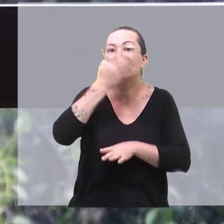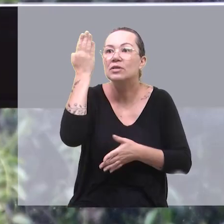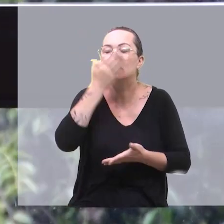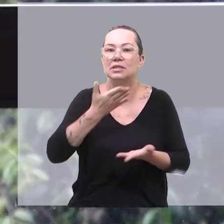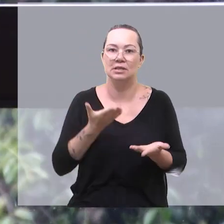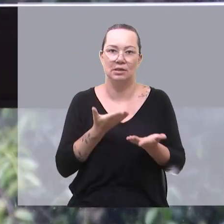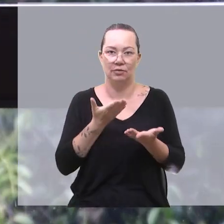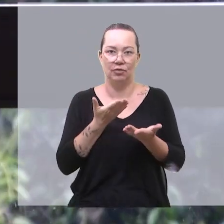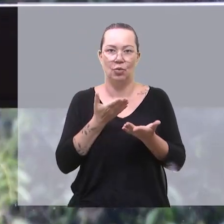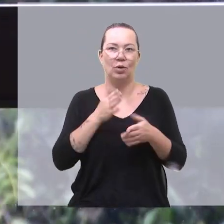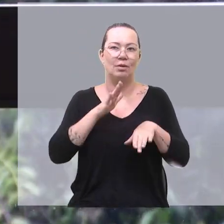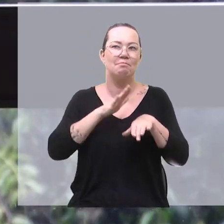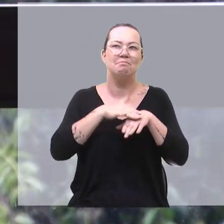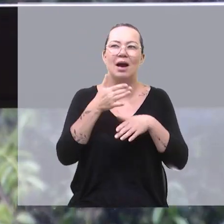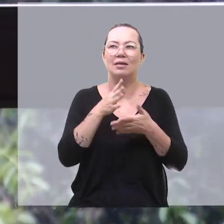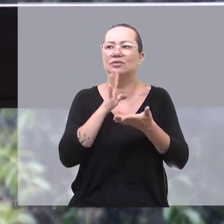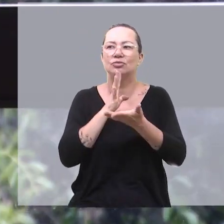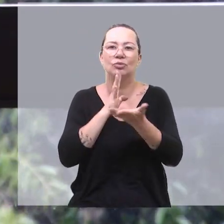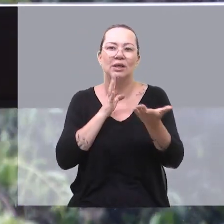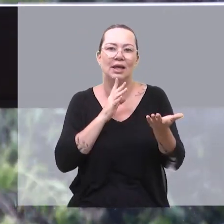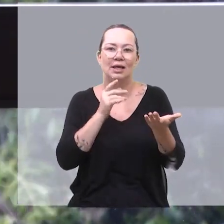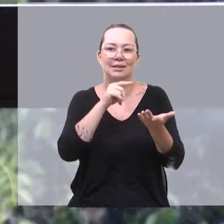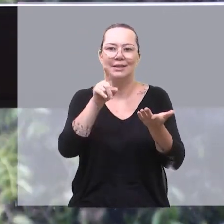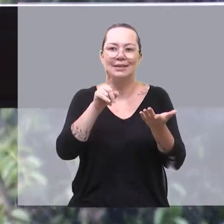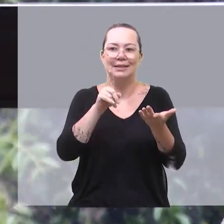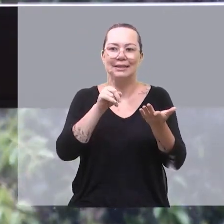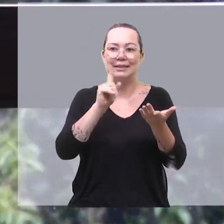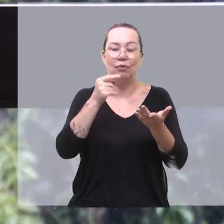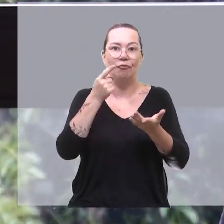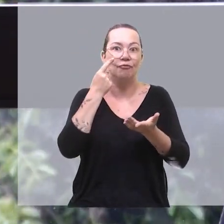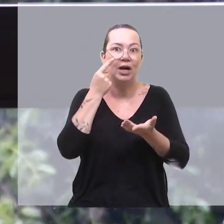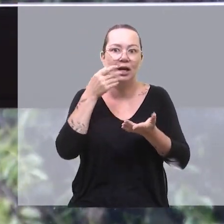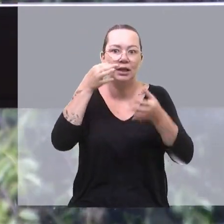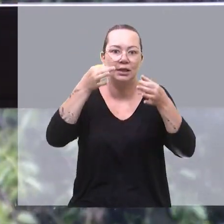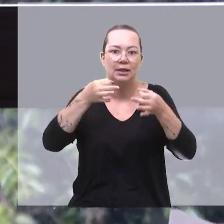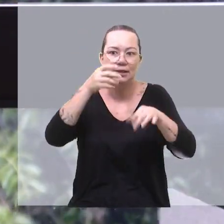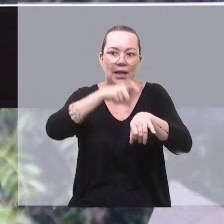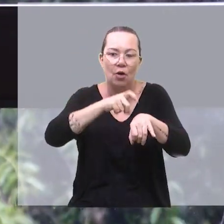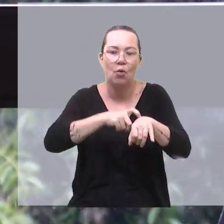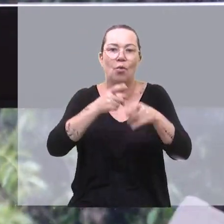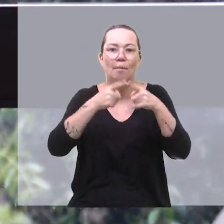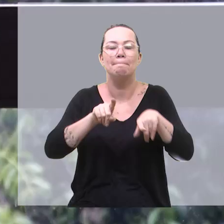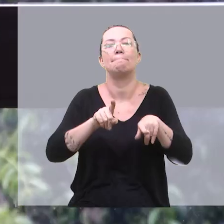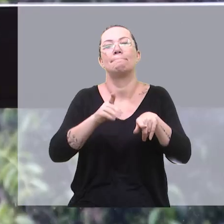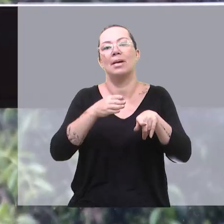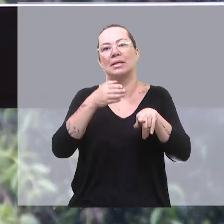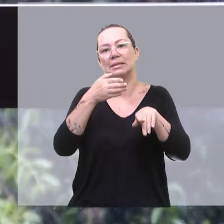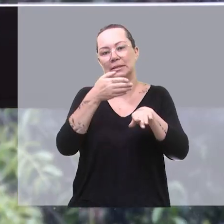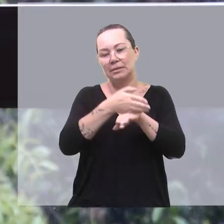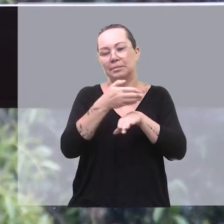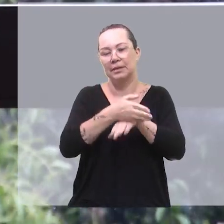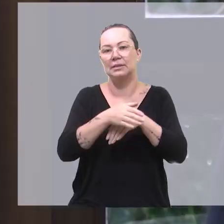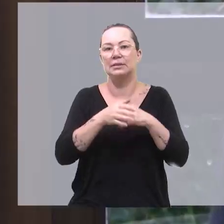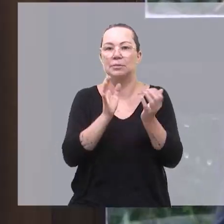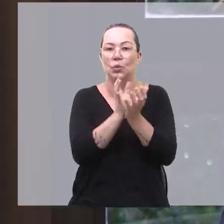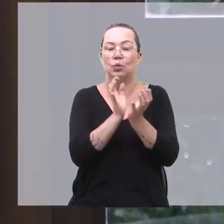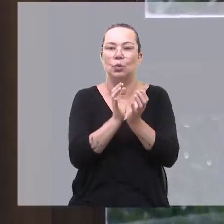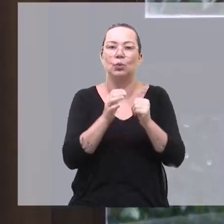mais conhecidas, assim, que a gente realmente não constata na hora, mas que está dentro desse